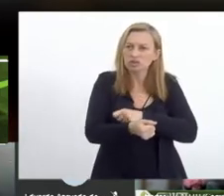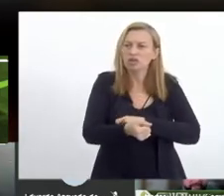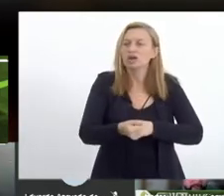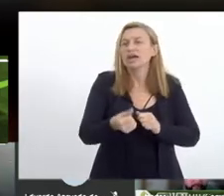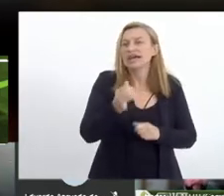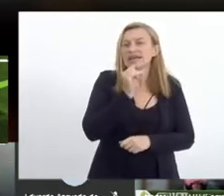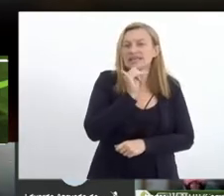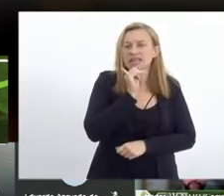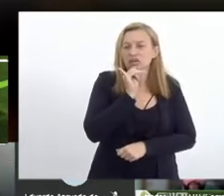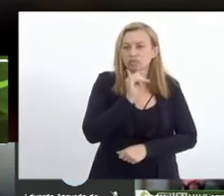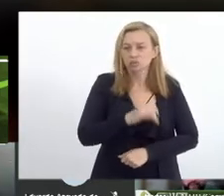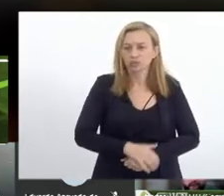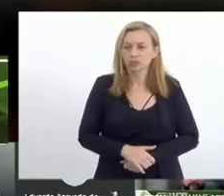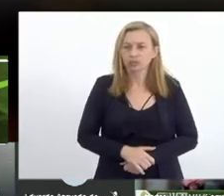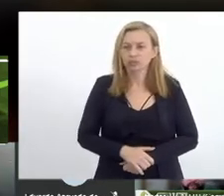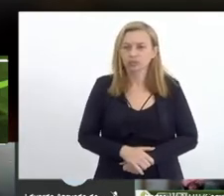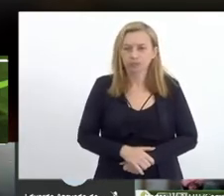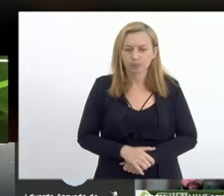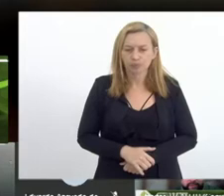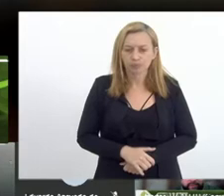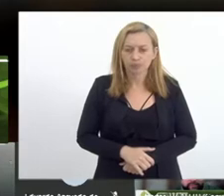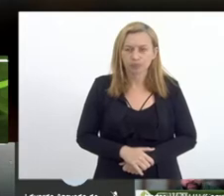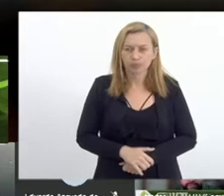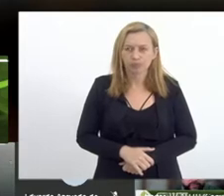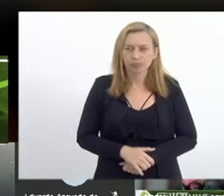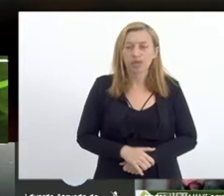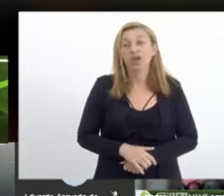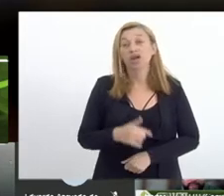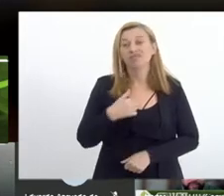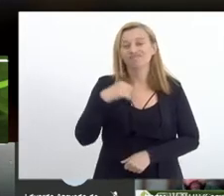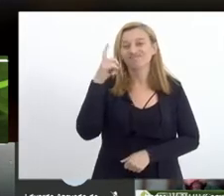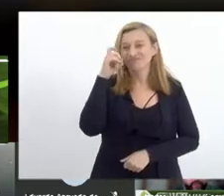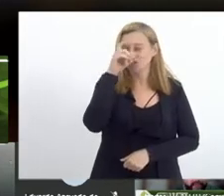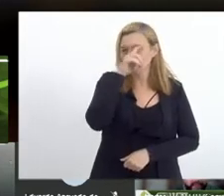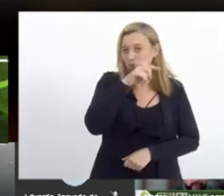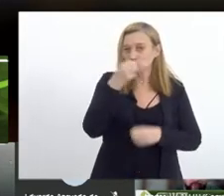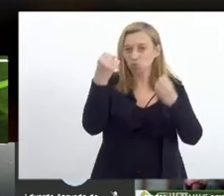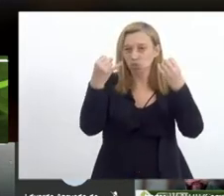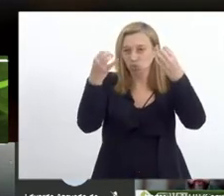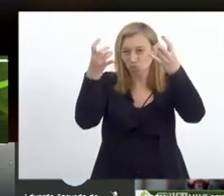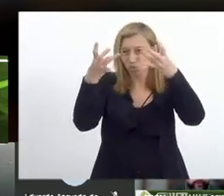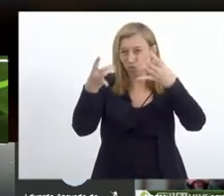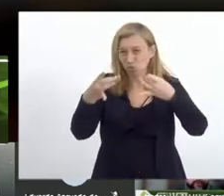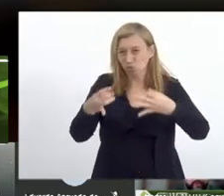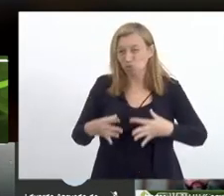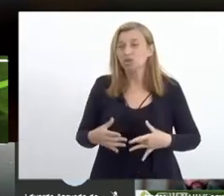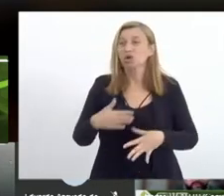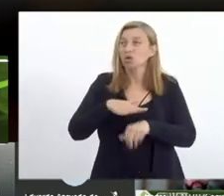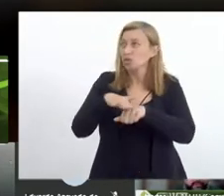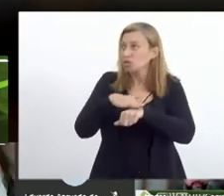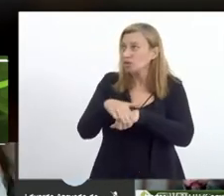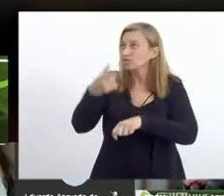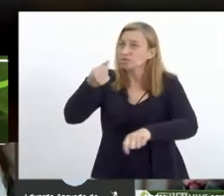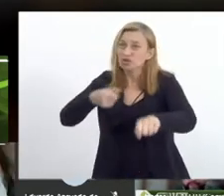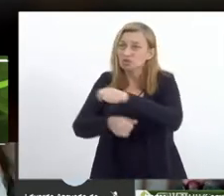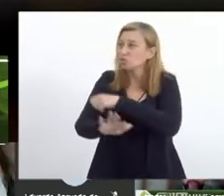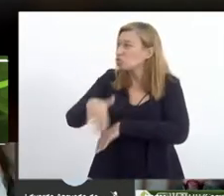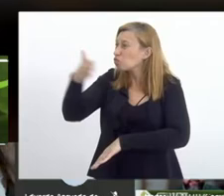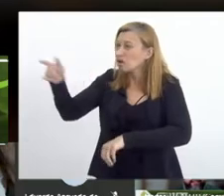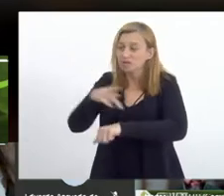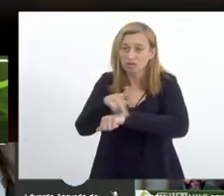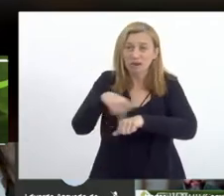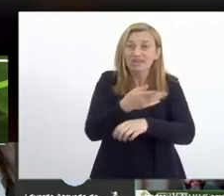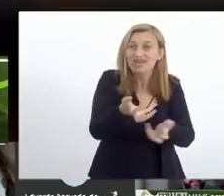Por exemplo, algo que eu tenho muita dificuldade de explicar, eu converso com muitos investidores internacionais